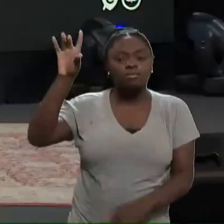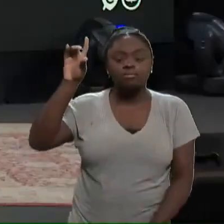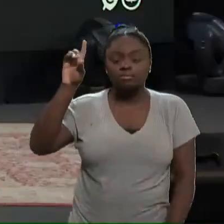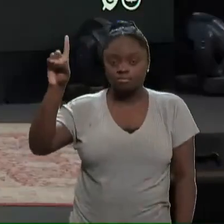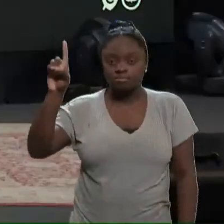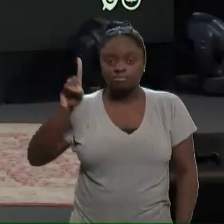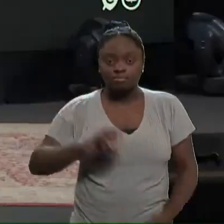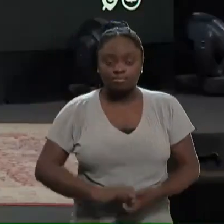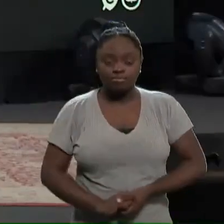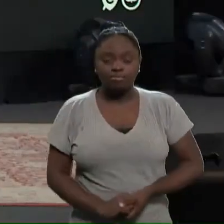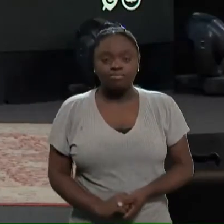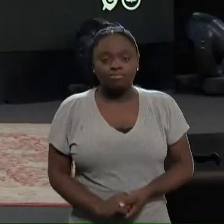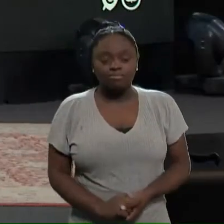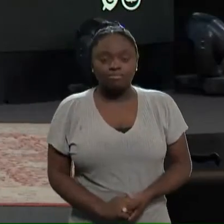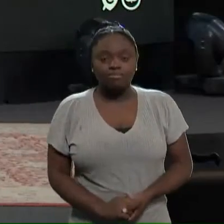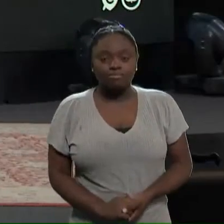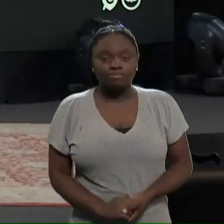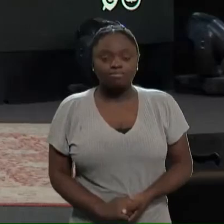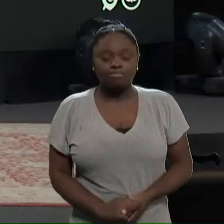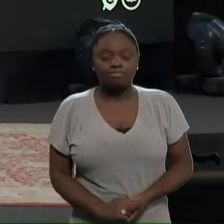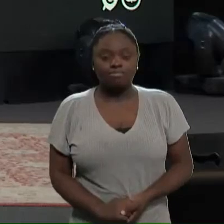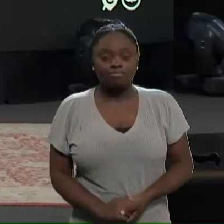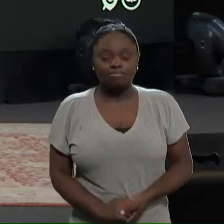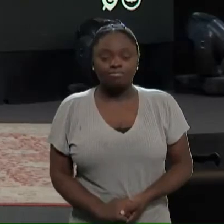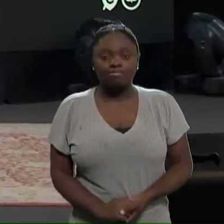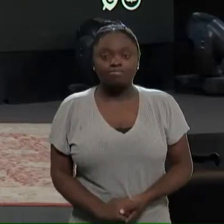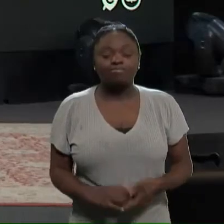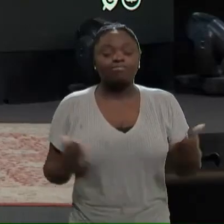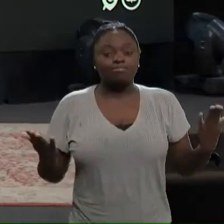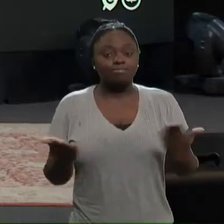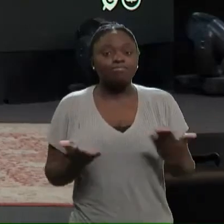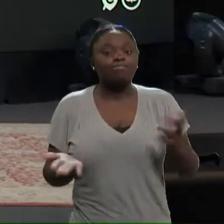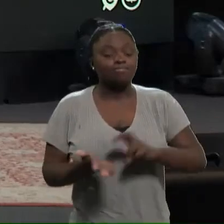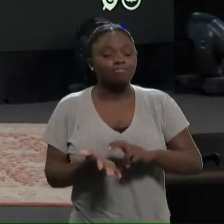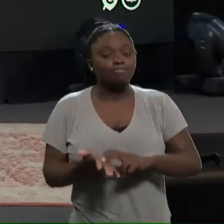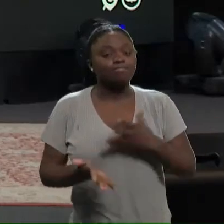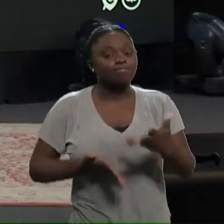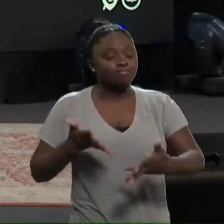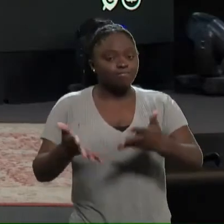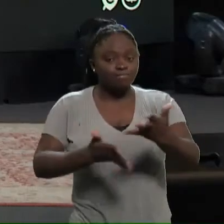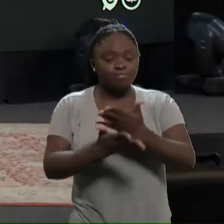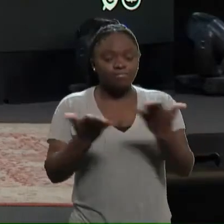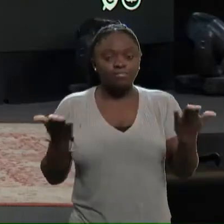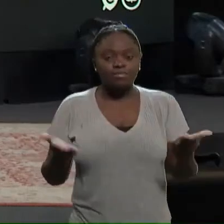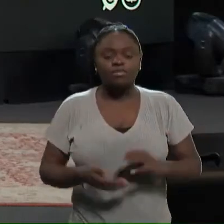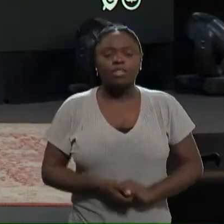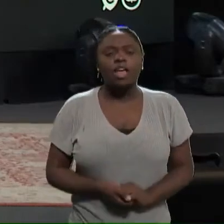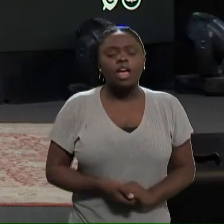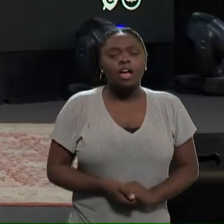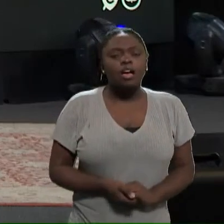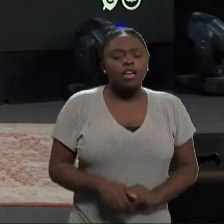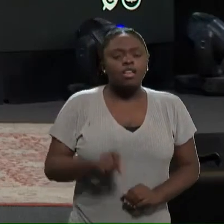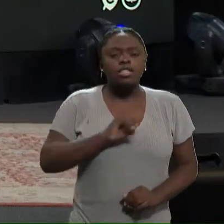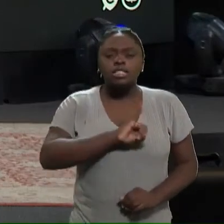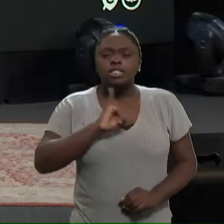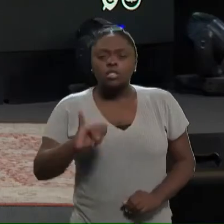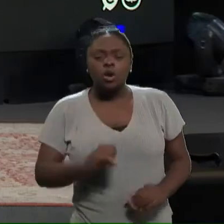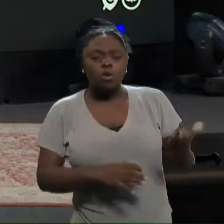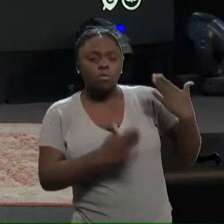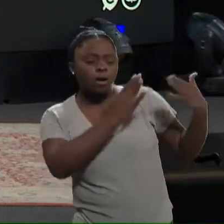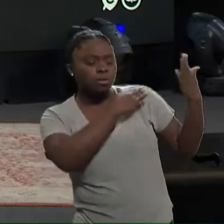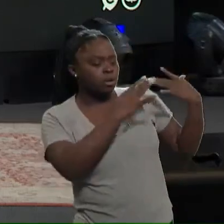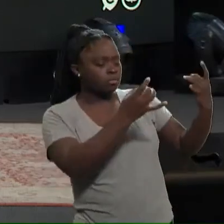Deixa eu te falar algo nessa manhã, meu irmão. Quando você não solta